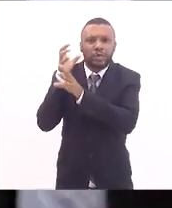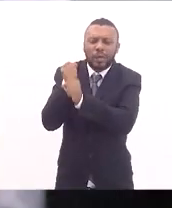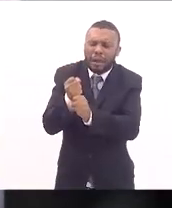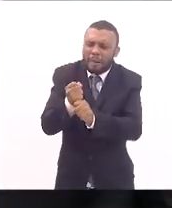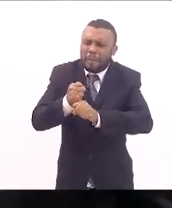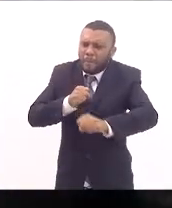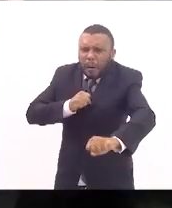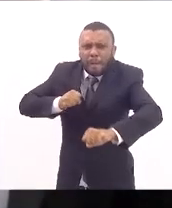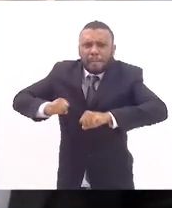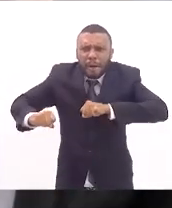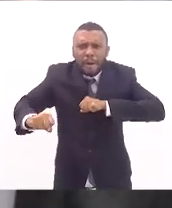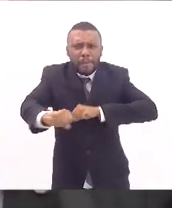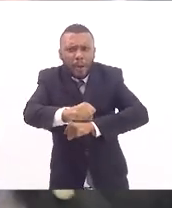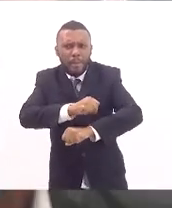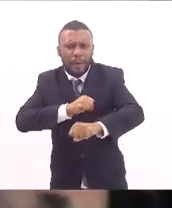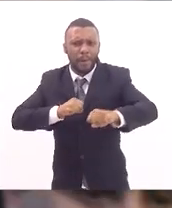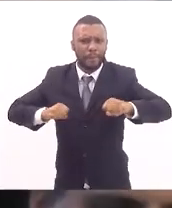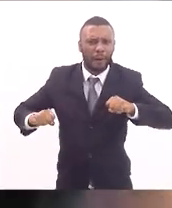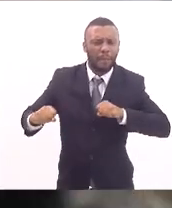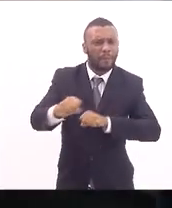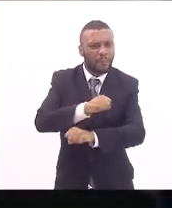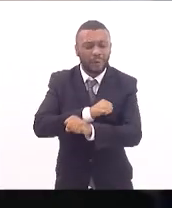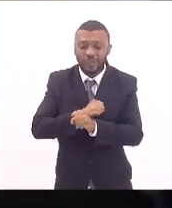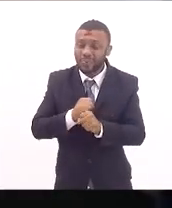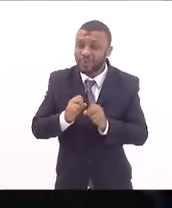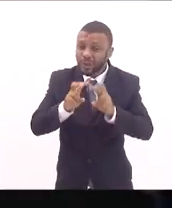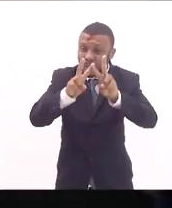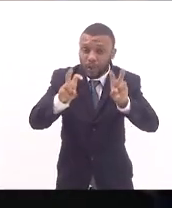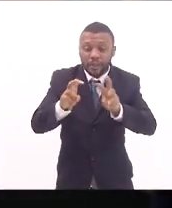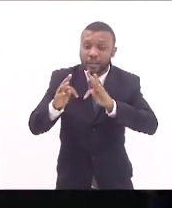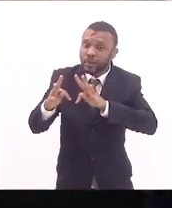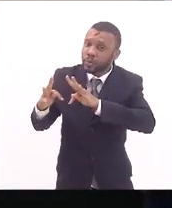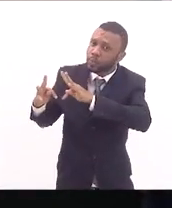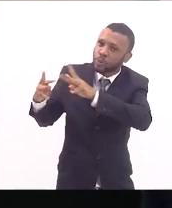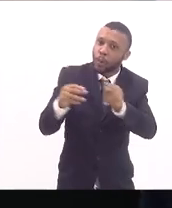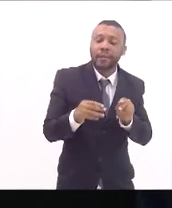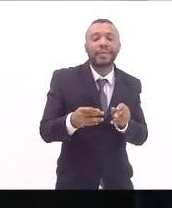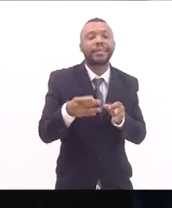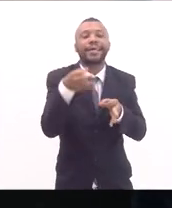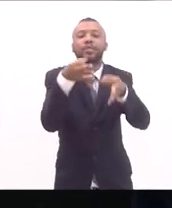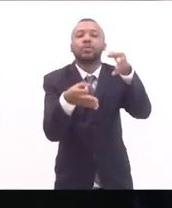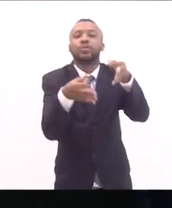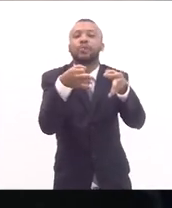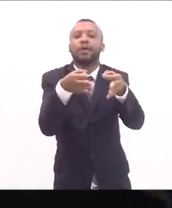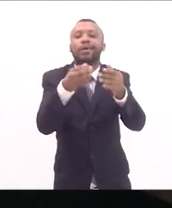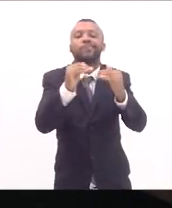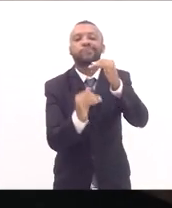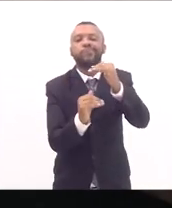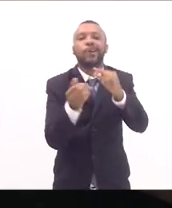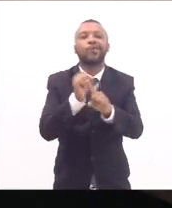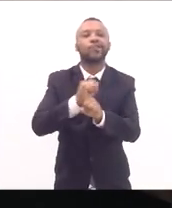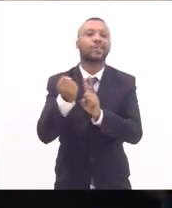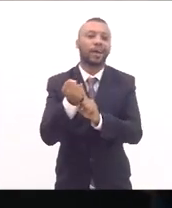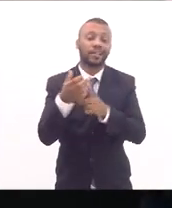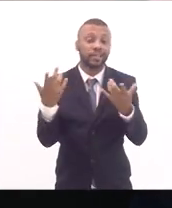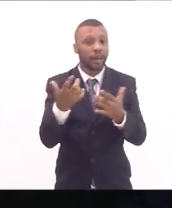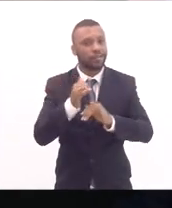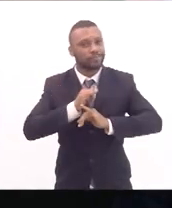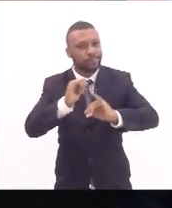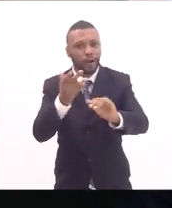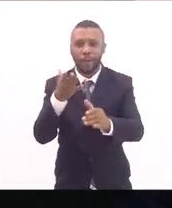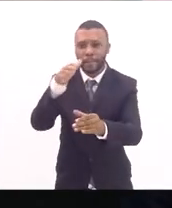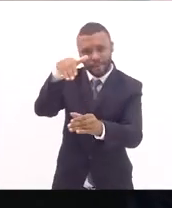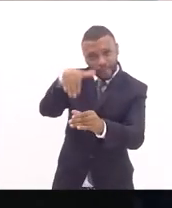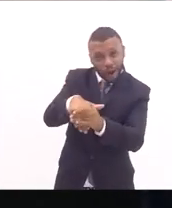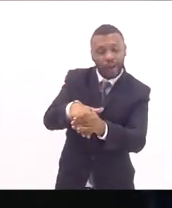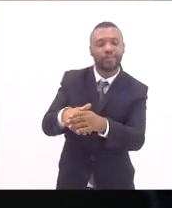revela em relação a todas as nossas injustiças sociais então toda clarando aqui o meu voto